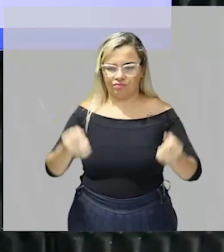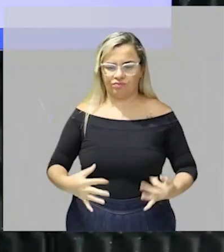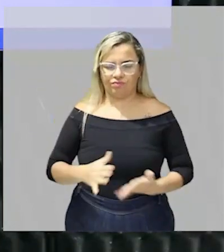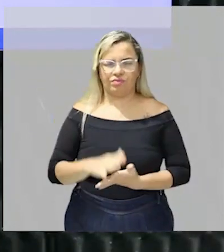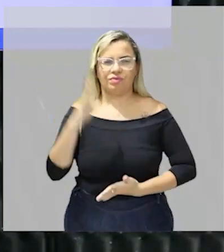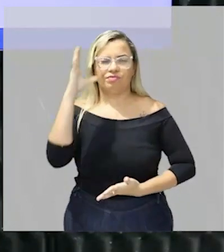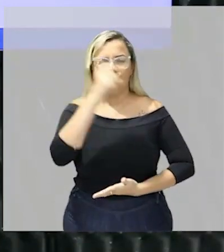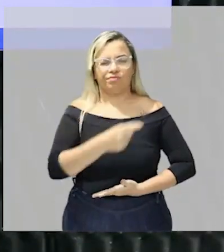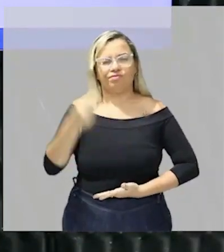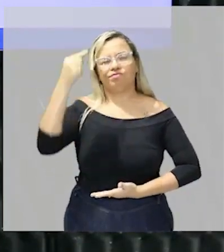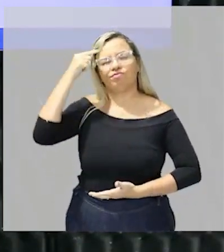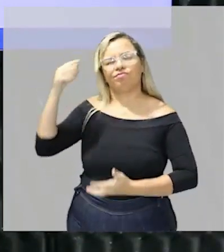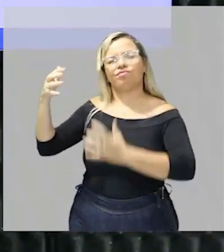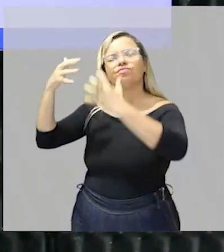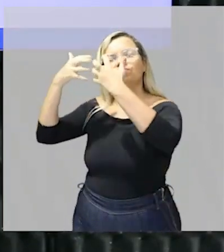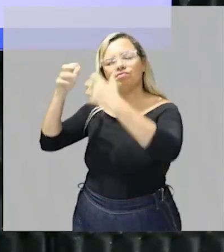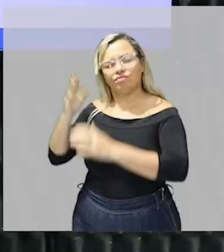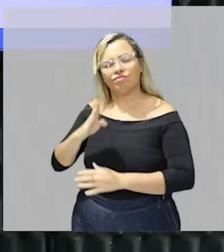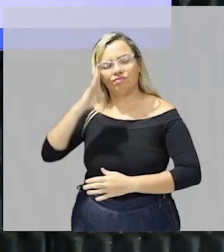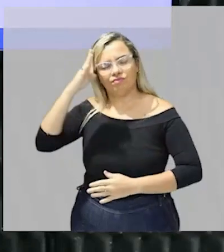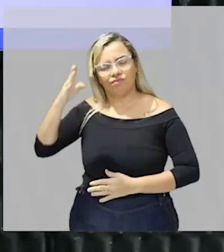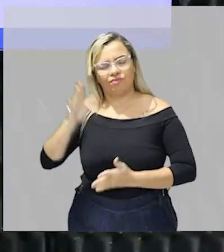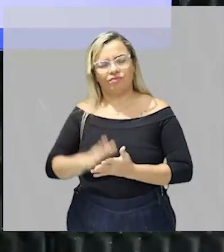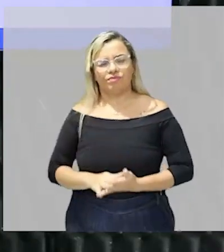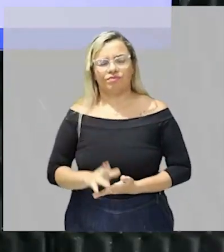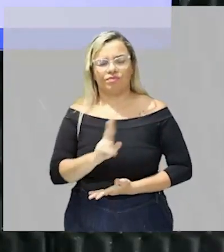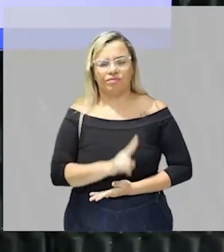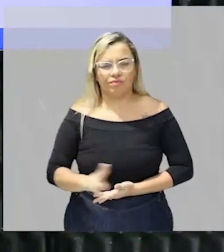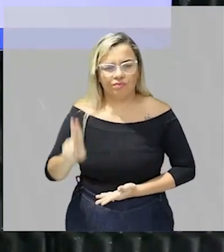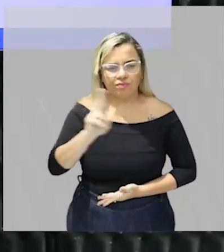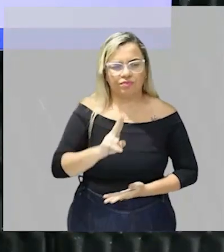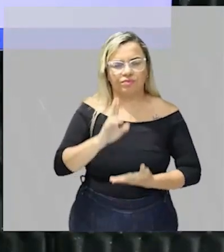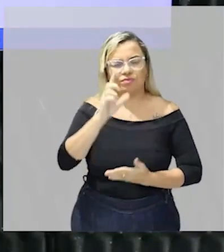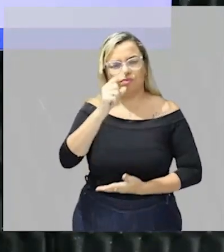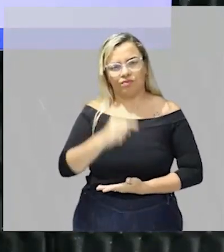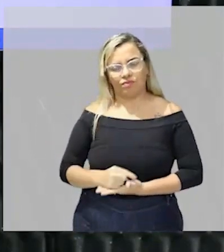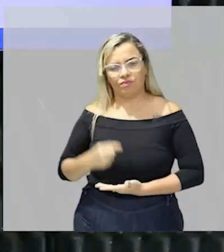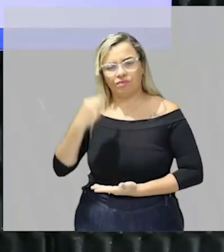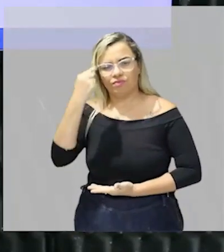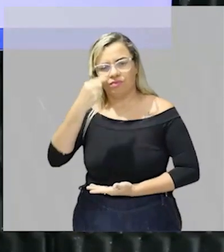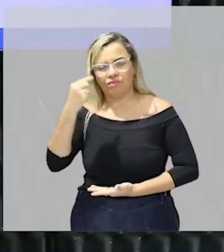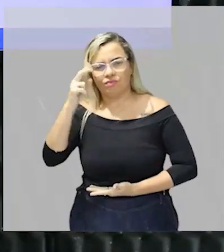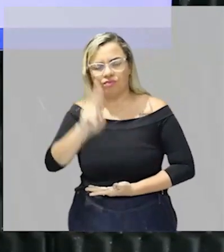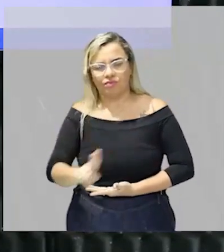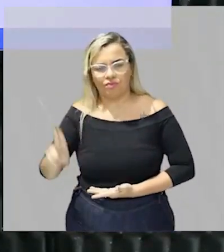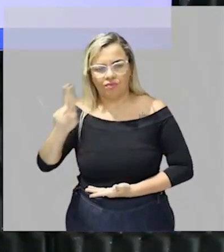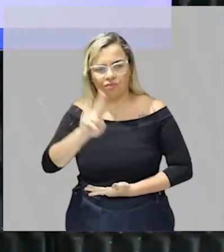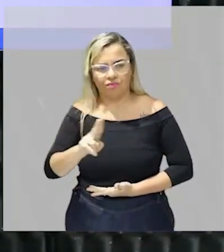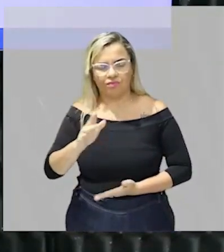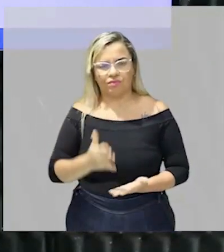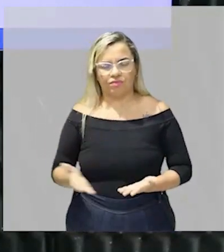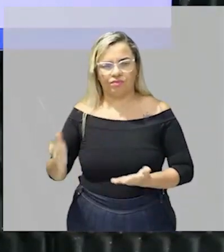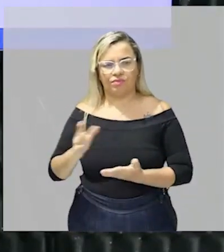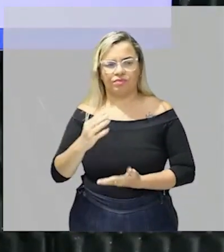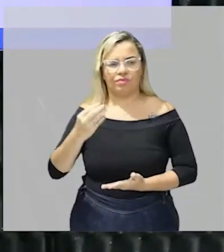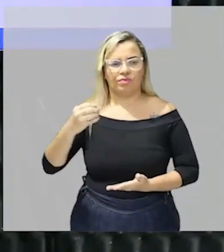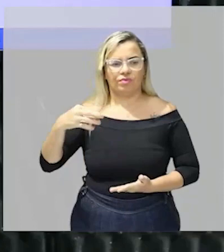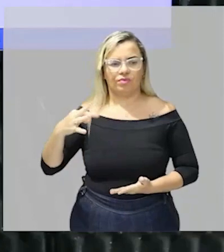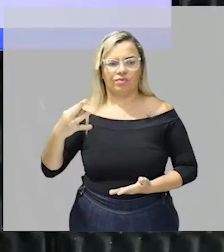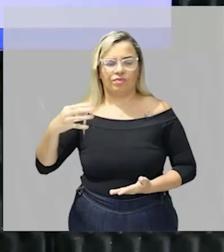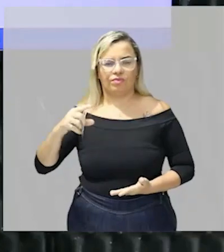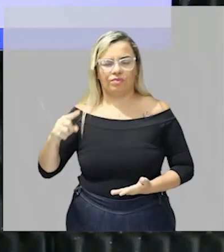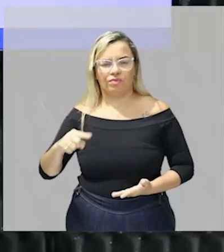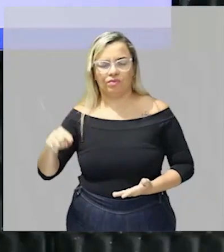imediato, o principal mecanismo que os espanhóis utilizaram, que Cortés, já que ele está falando